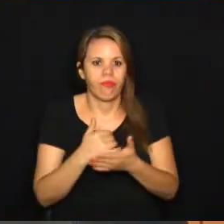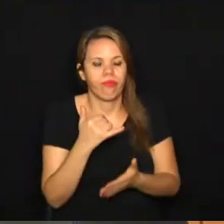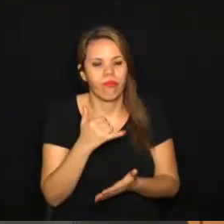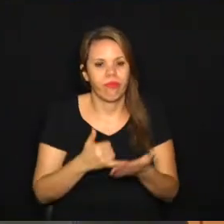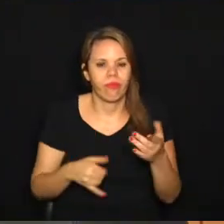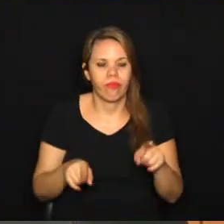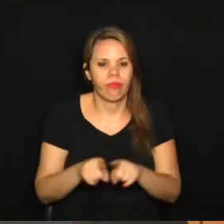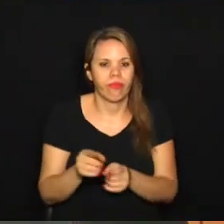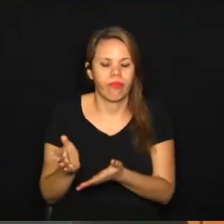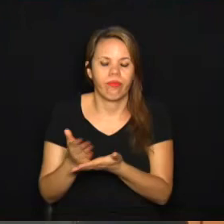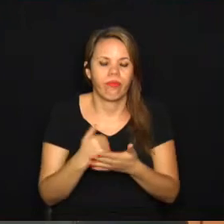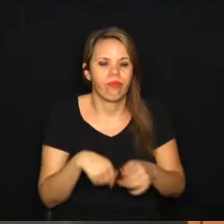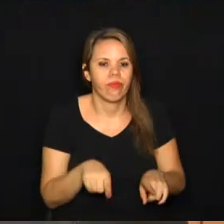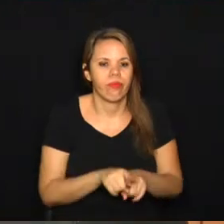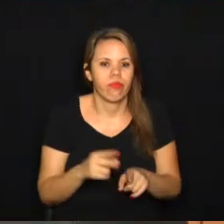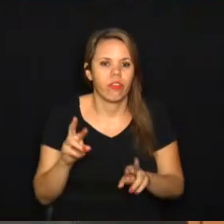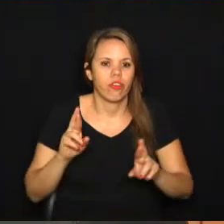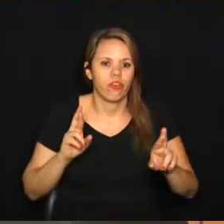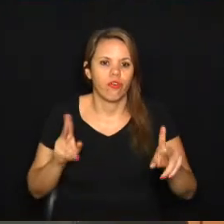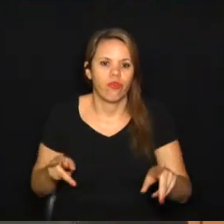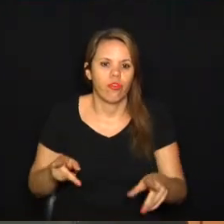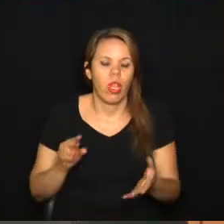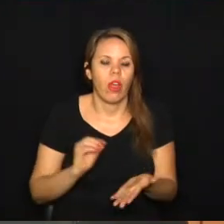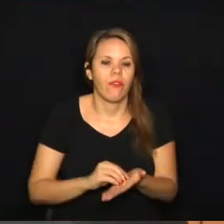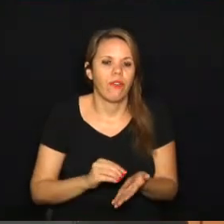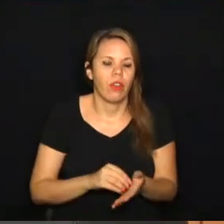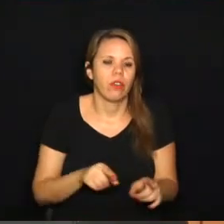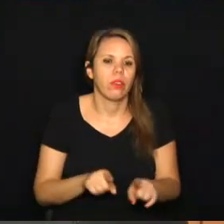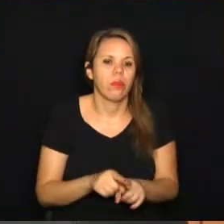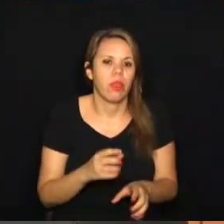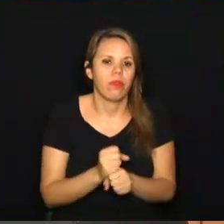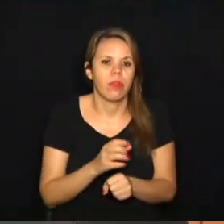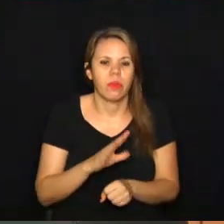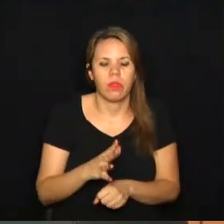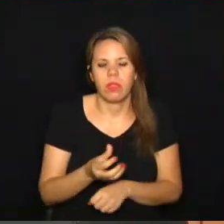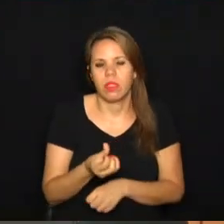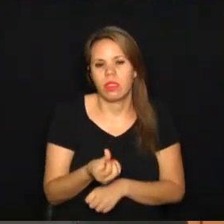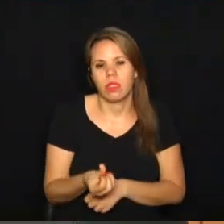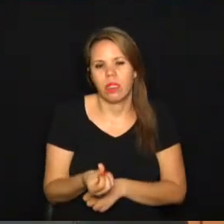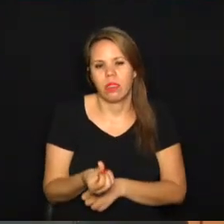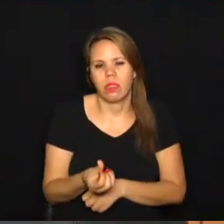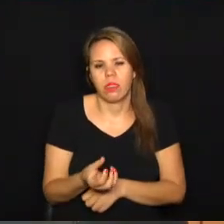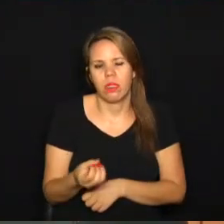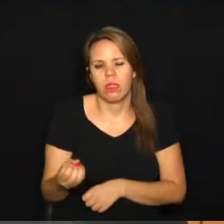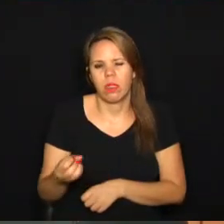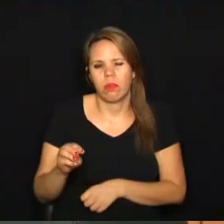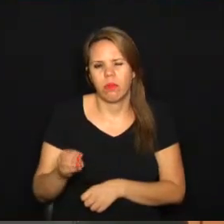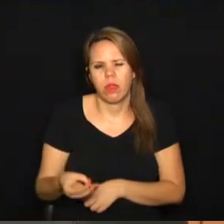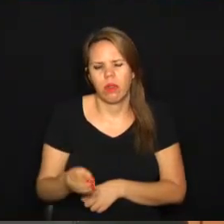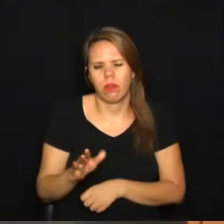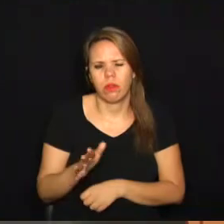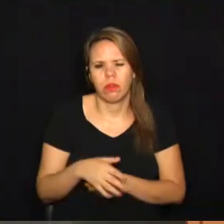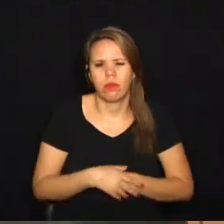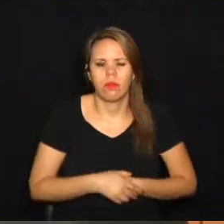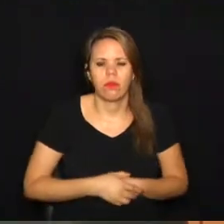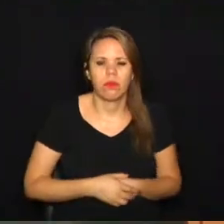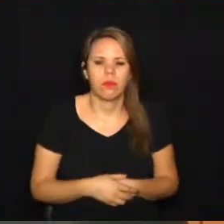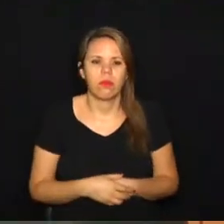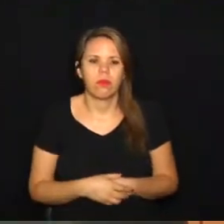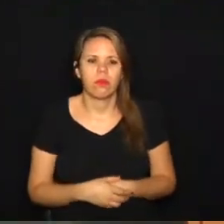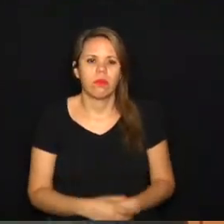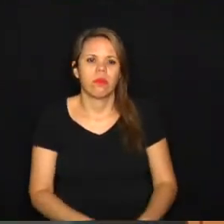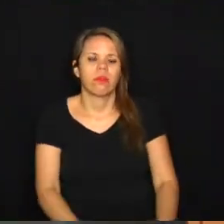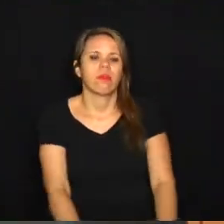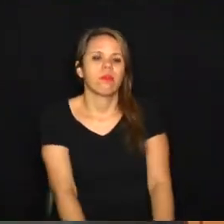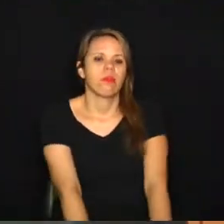a diferença é o que é aportado como déficit financeiro, cerca de 600 milhões, é isso? O ano passado?